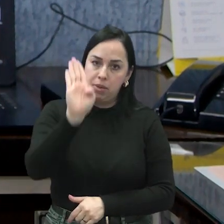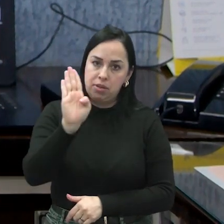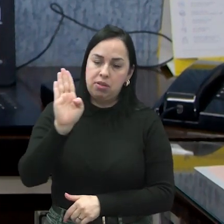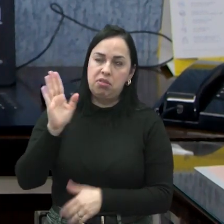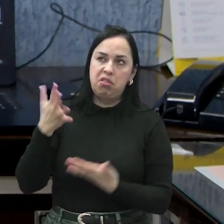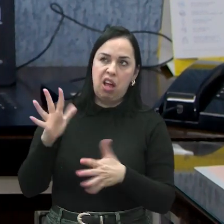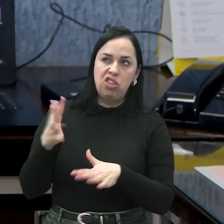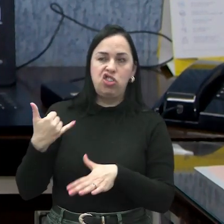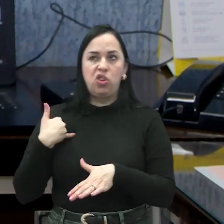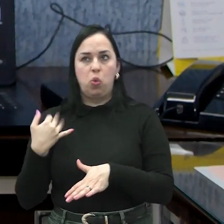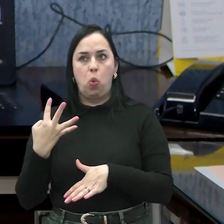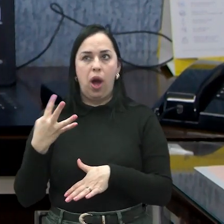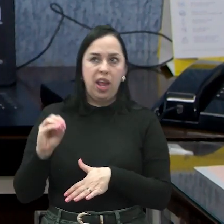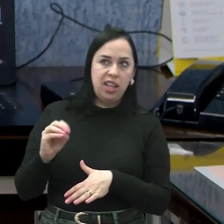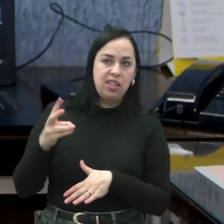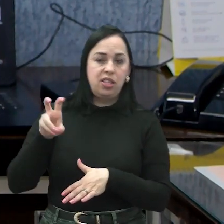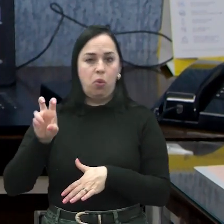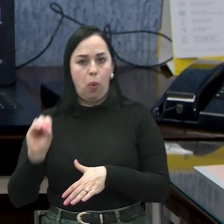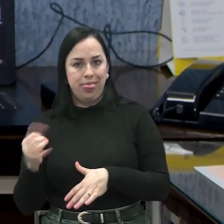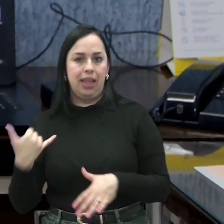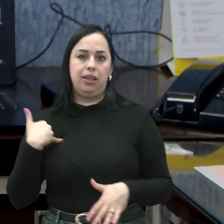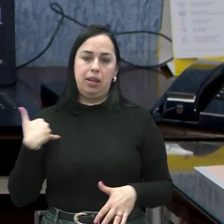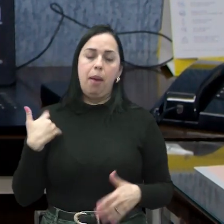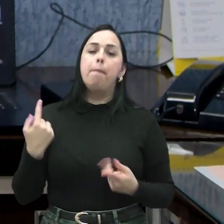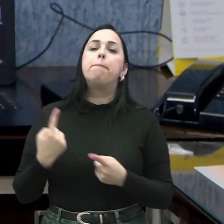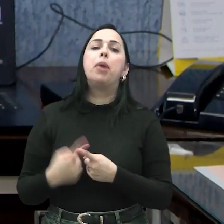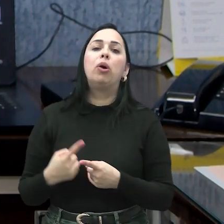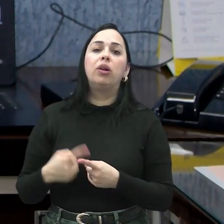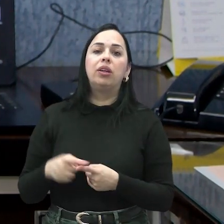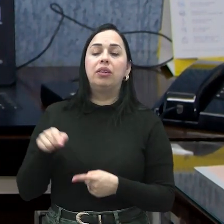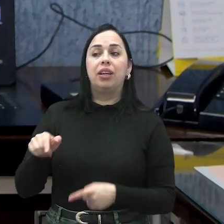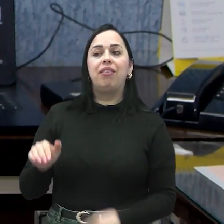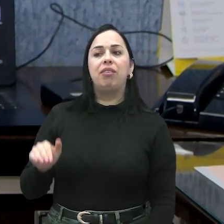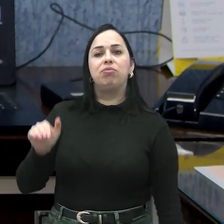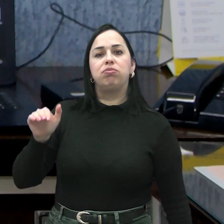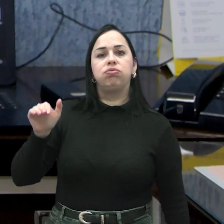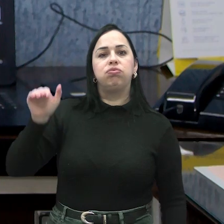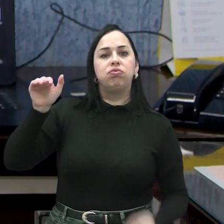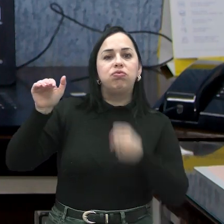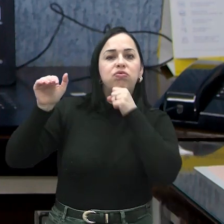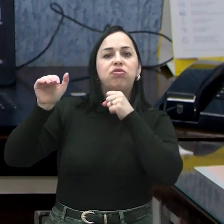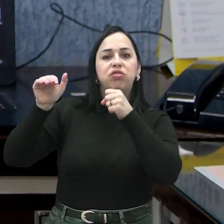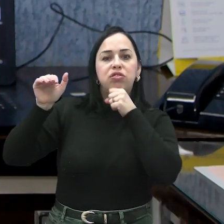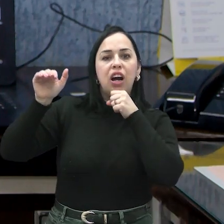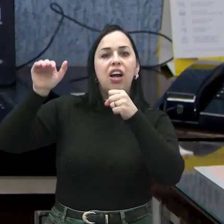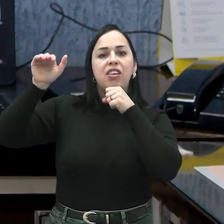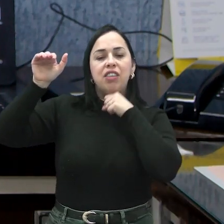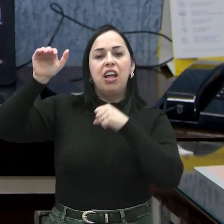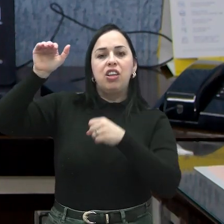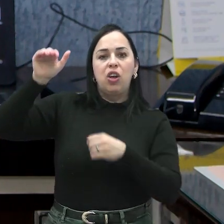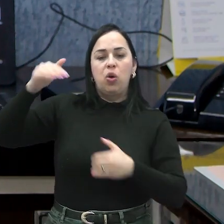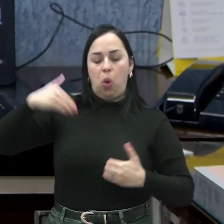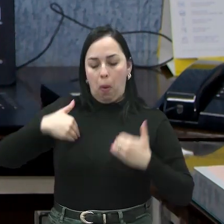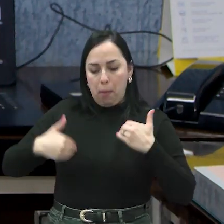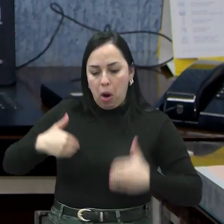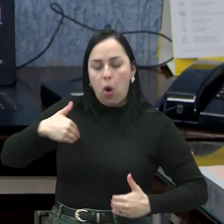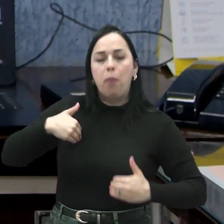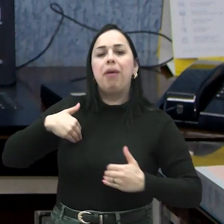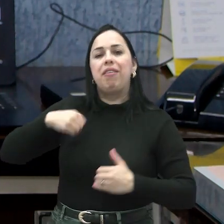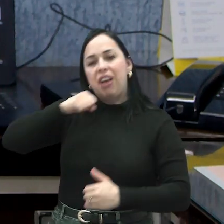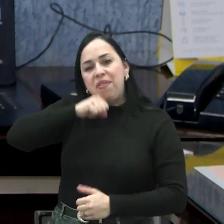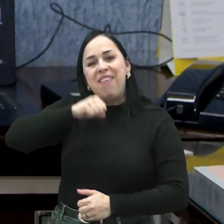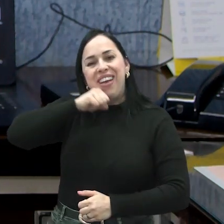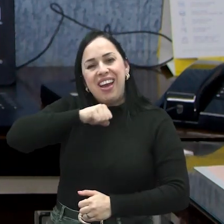E principalmente antes, acima dos 40, 50 anos. Por quê? Porque as células vão ficando mais velhas, o pâncreas vai ficando mais velho,